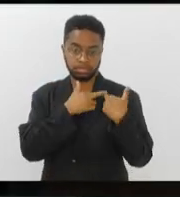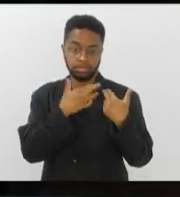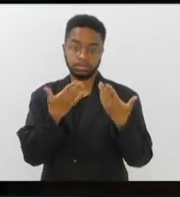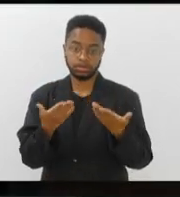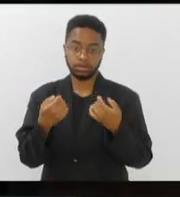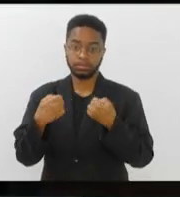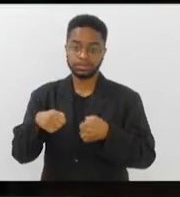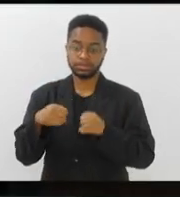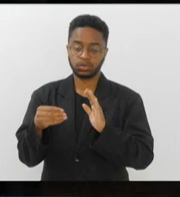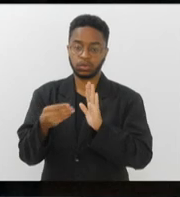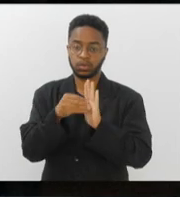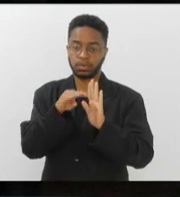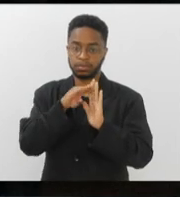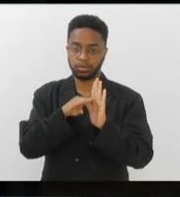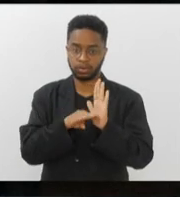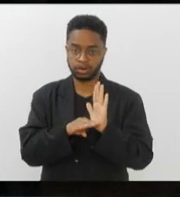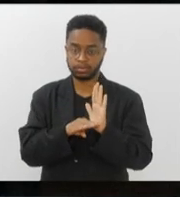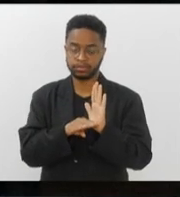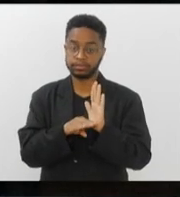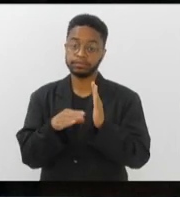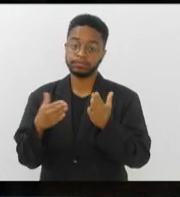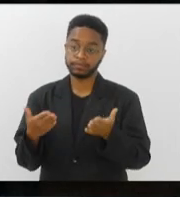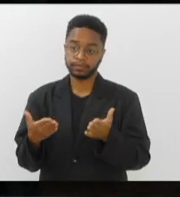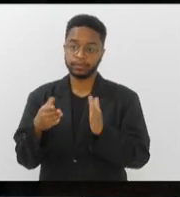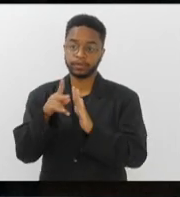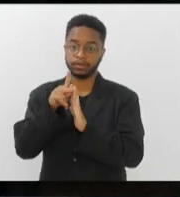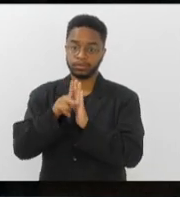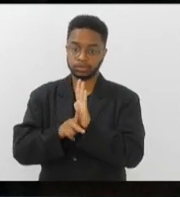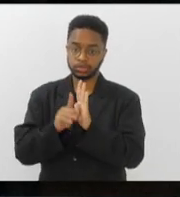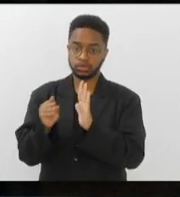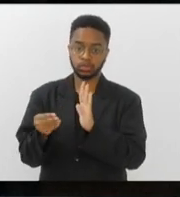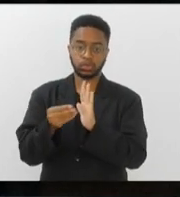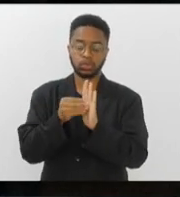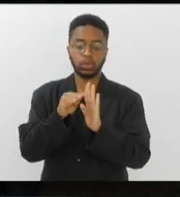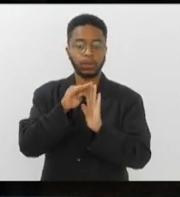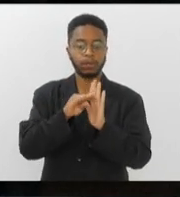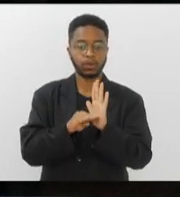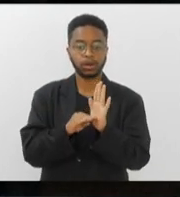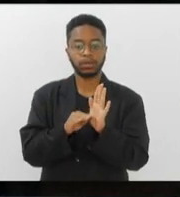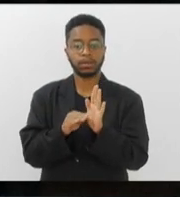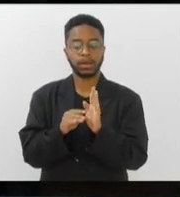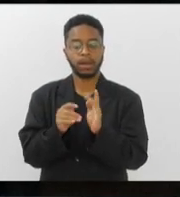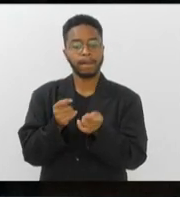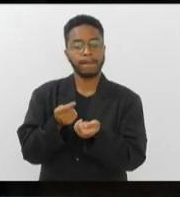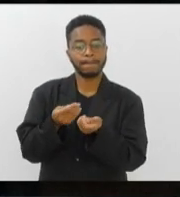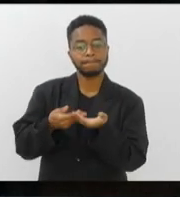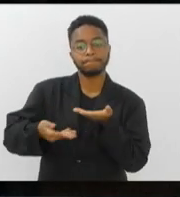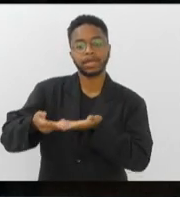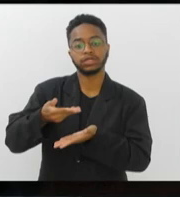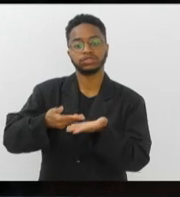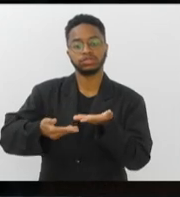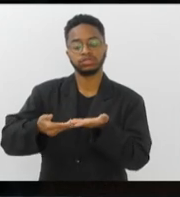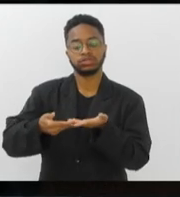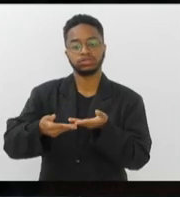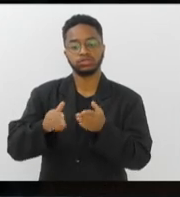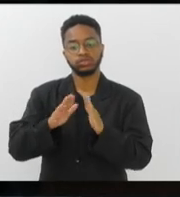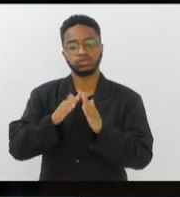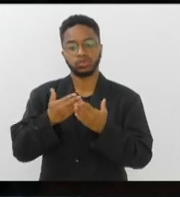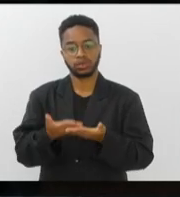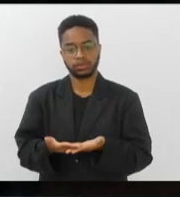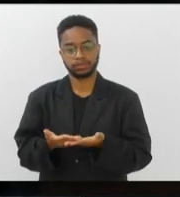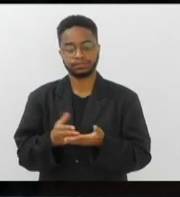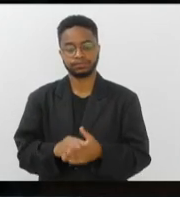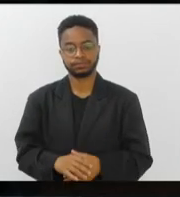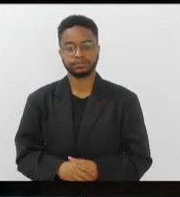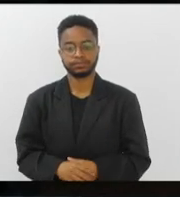que tinha que ser programa. Então, o projeto trata do programa da mediação escolar. A lei trata do programa de mediação